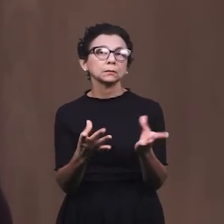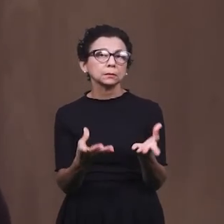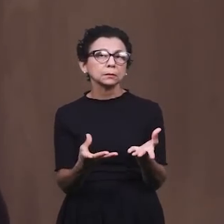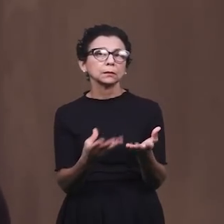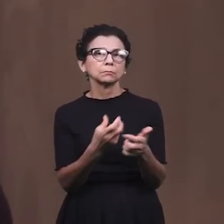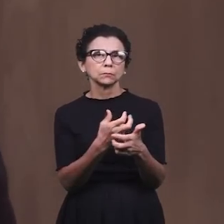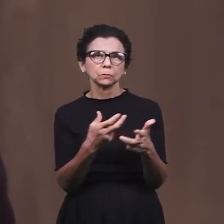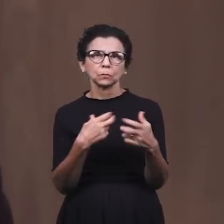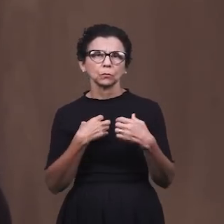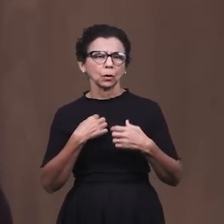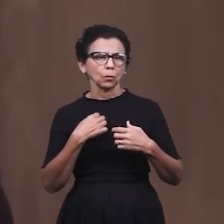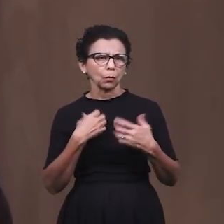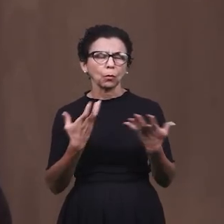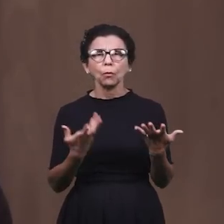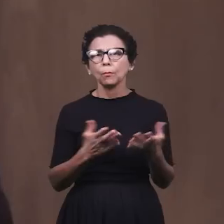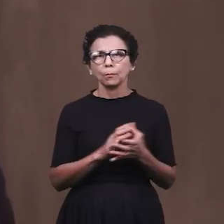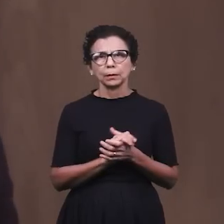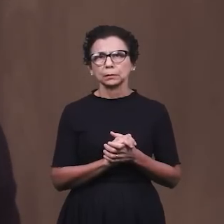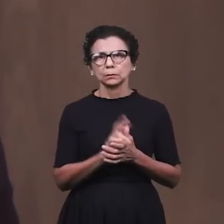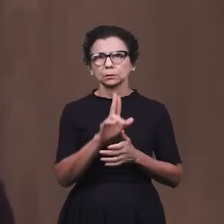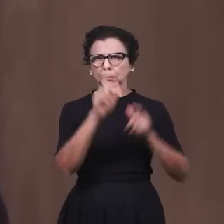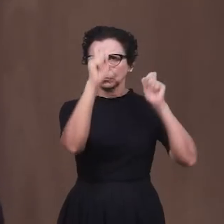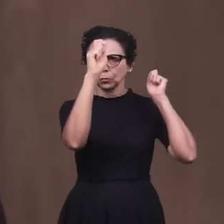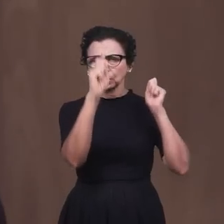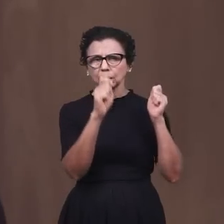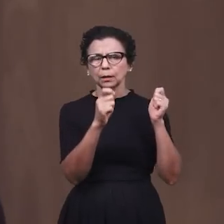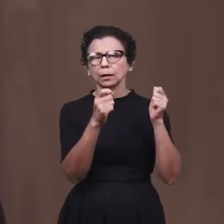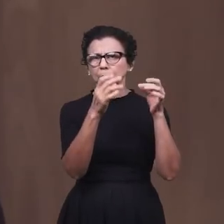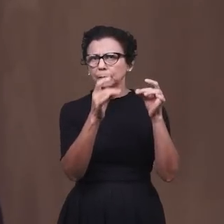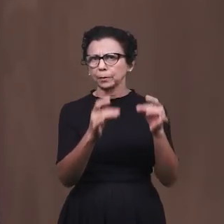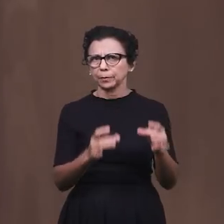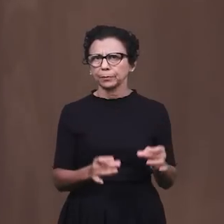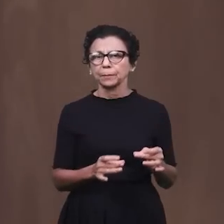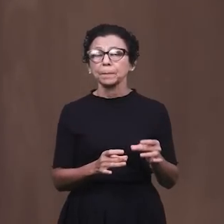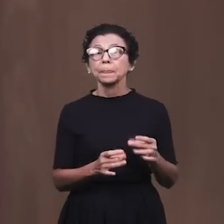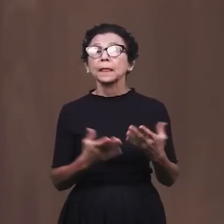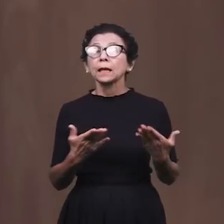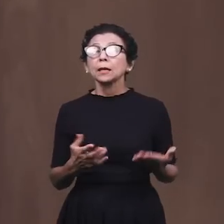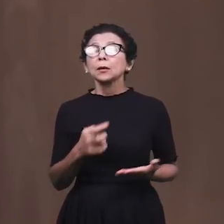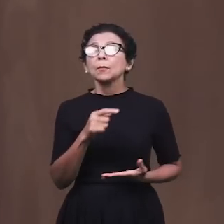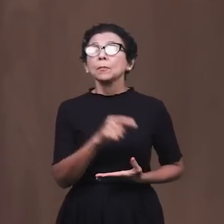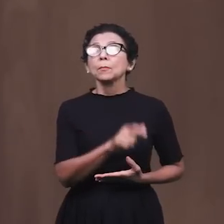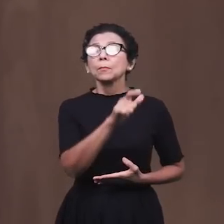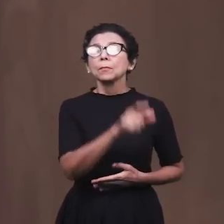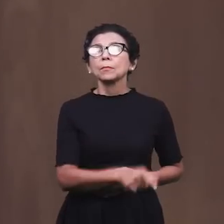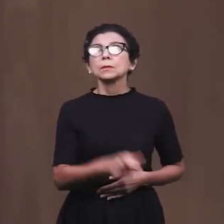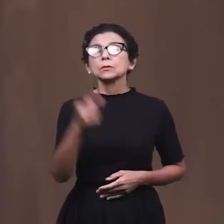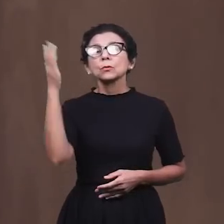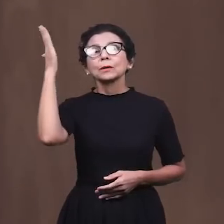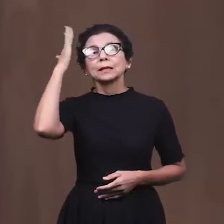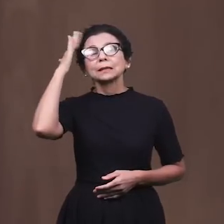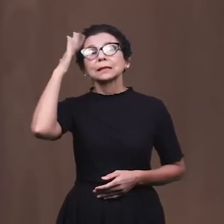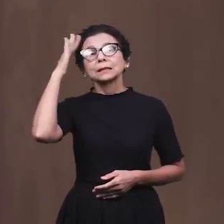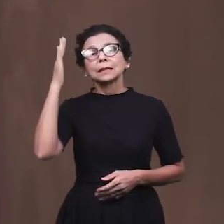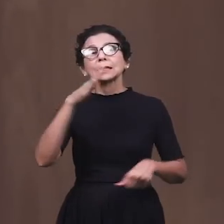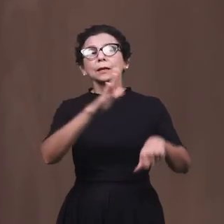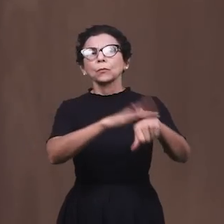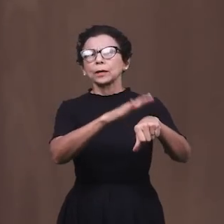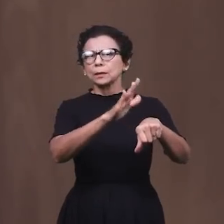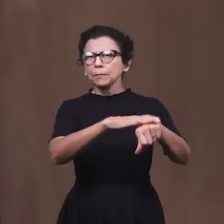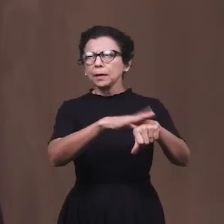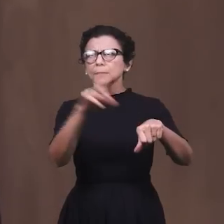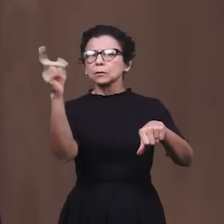condição dele, como é que ele estava e tudo, para a pessoa então se despertar e ele entender que Deus está falando com ele.